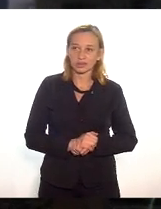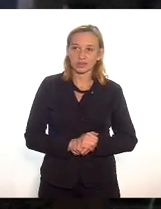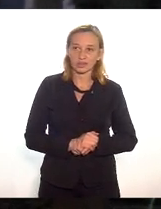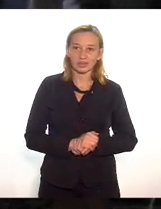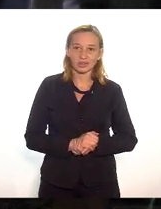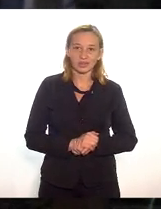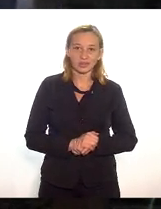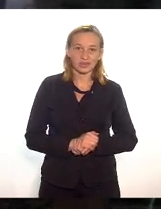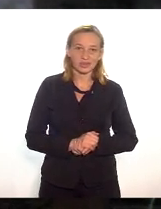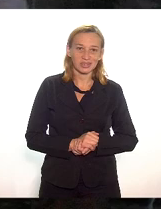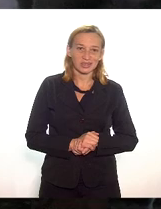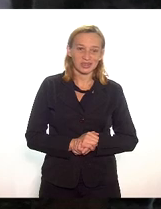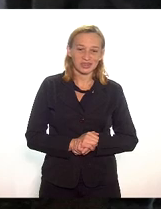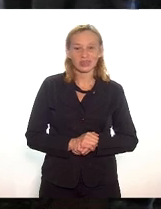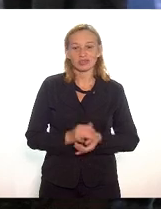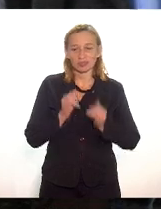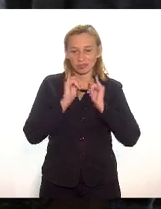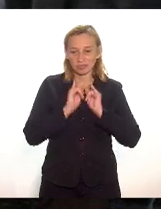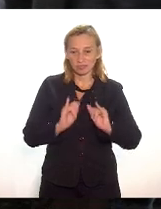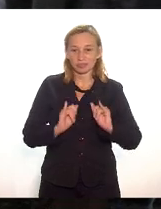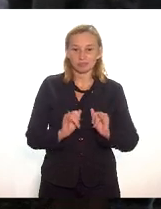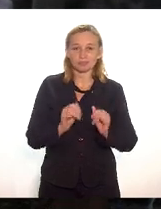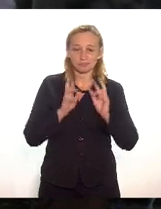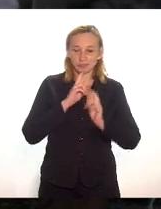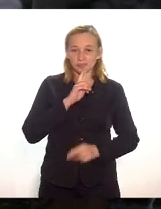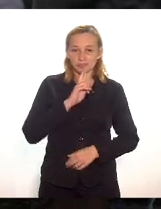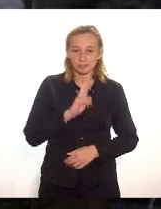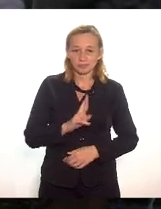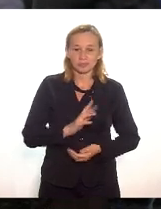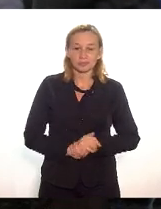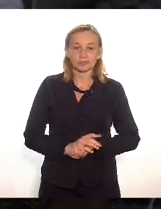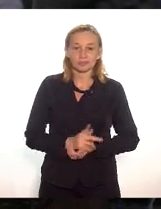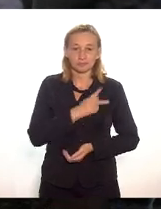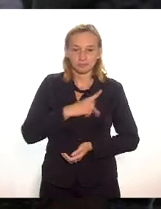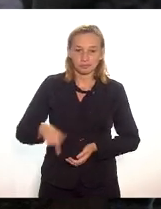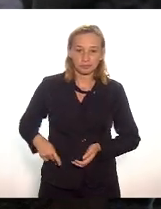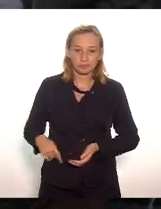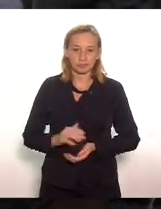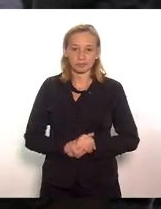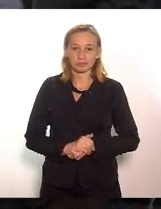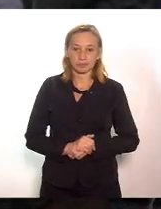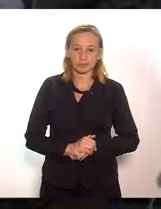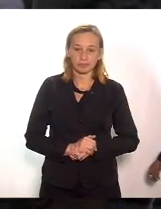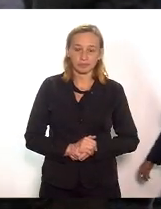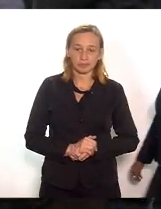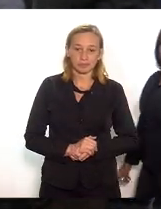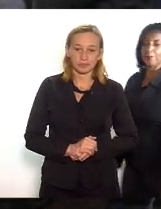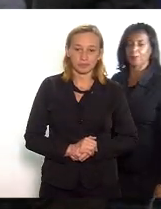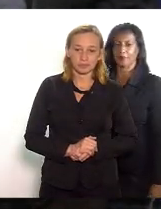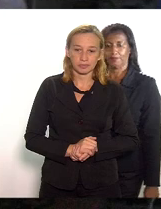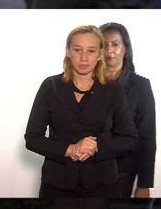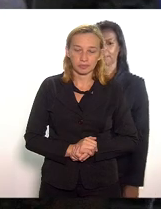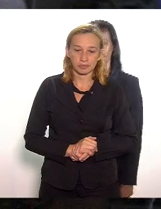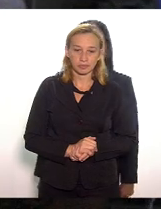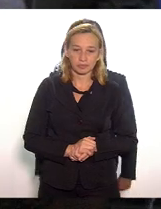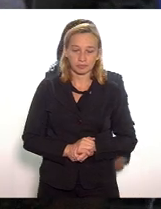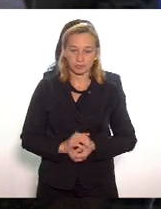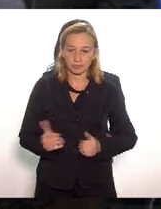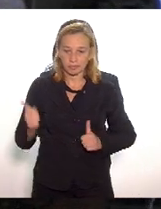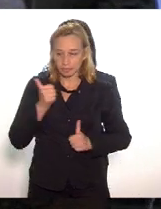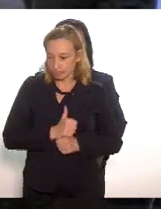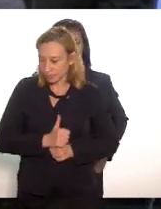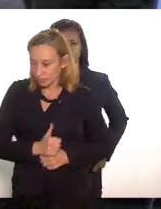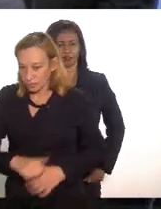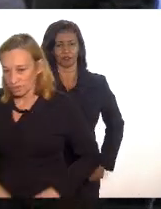vai proclamar o resultado. Presidente. Sim, deputado Márcio. Como a senha está dando inválida, Márcio Alberto vota não. Porque